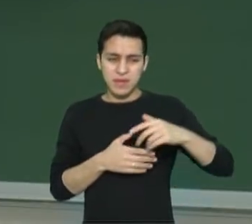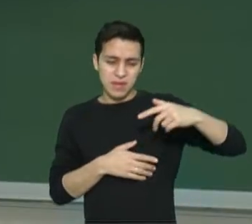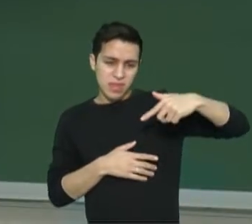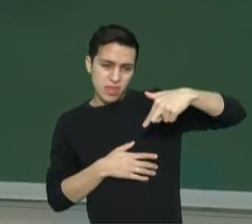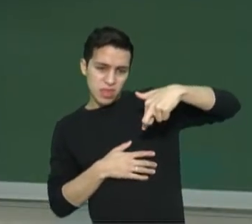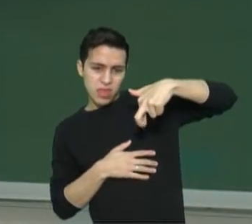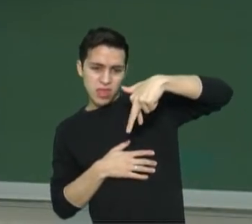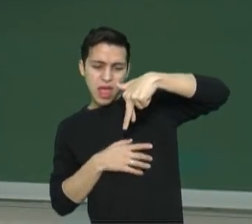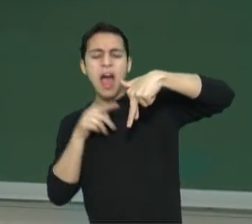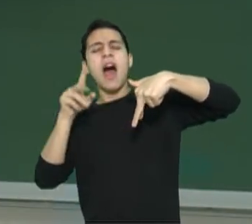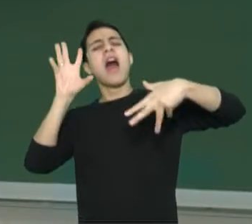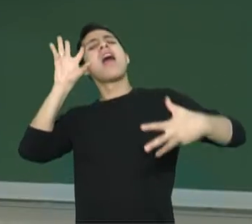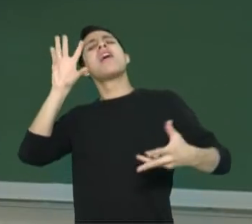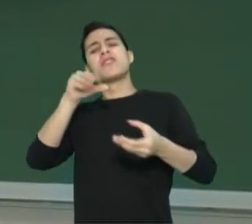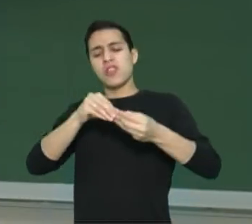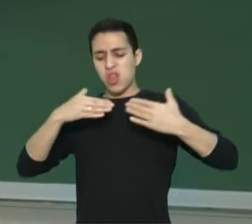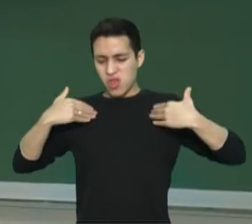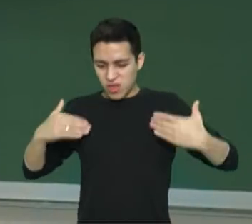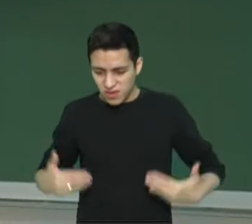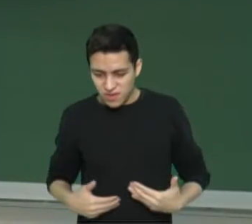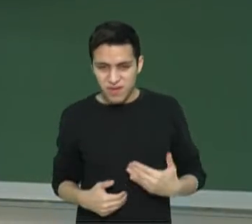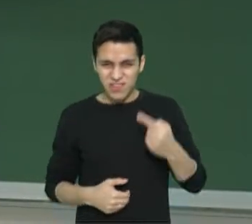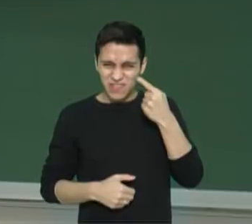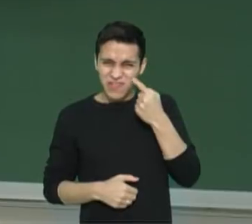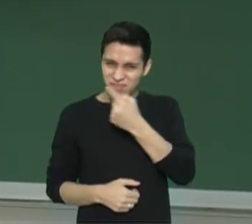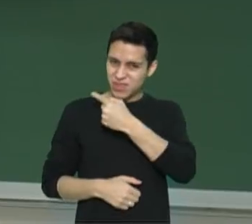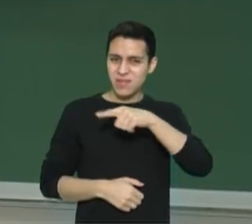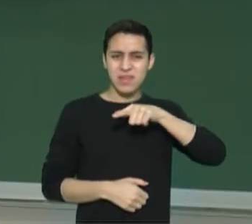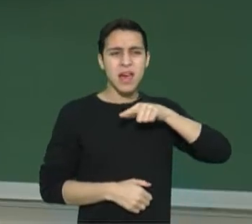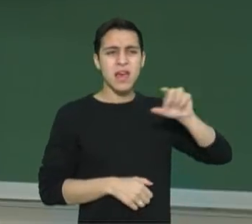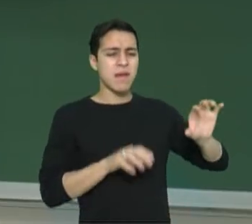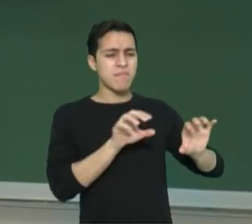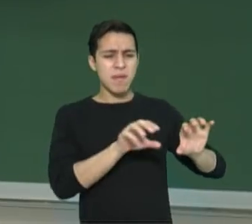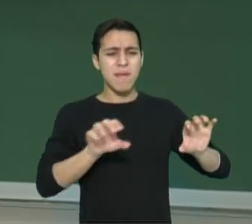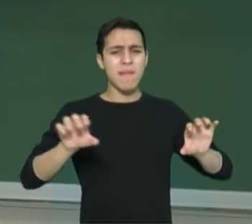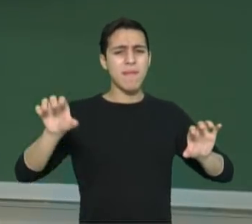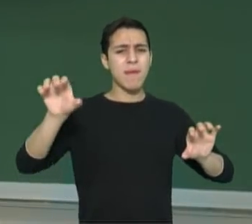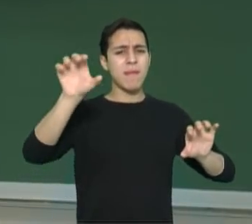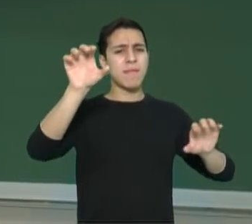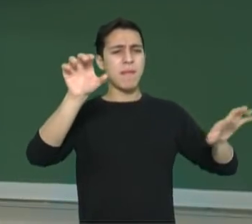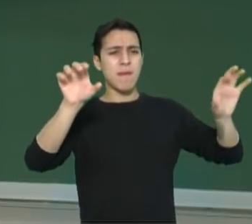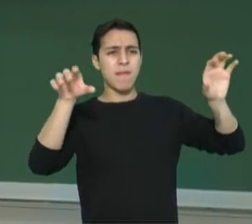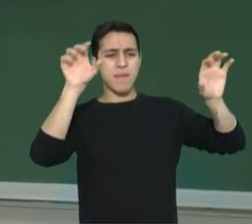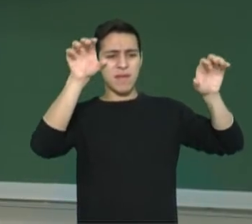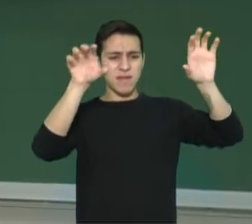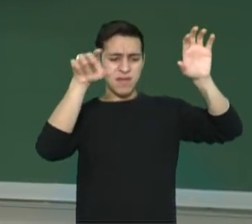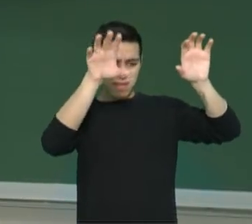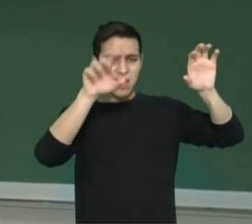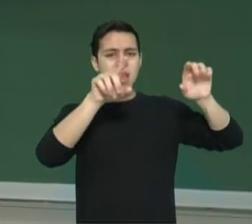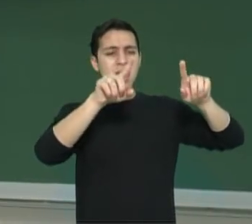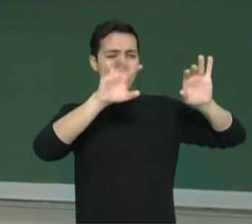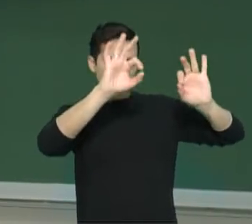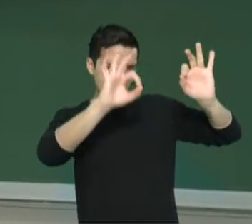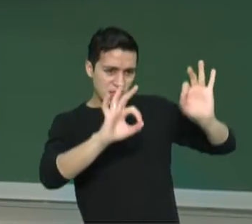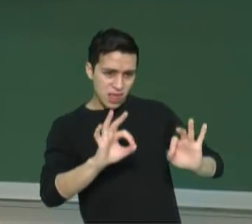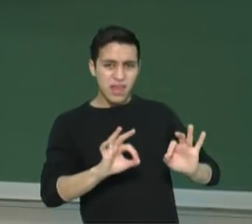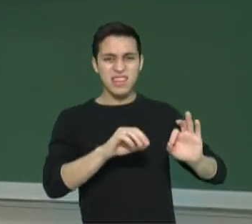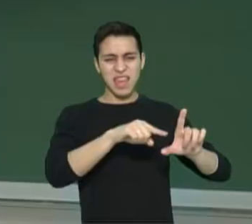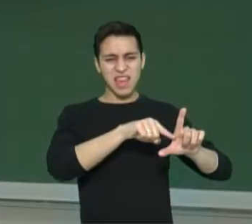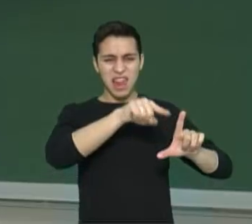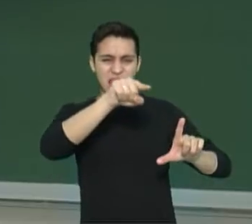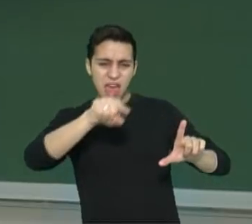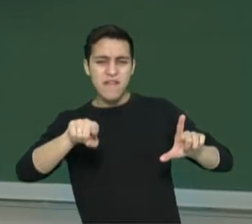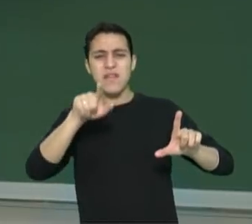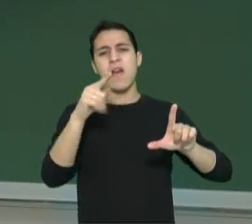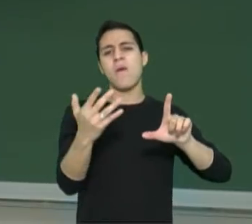eu tenho todo um aparato, né, aí para construir esse gráfico, que são as